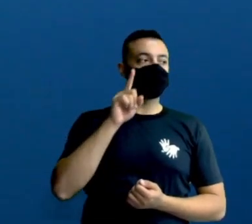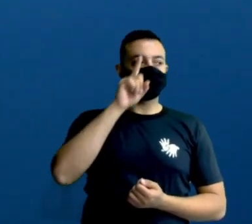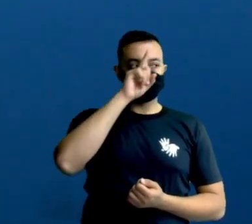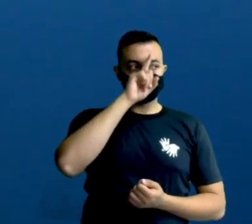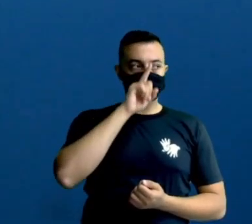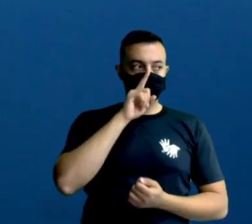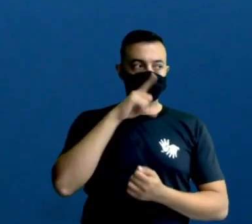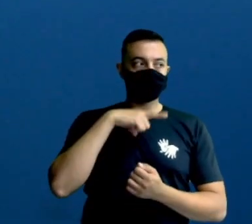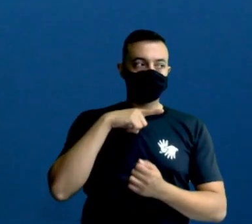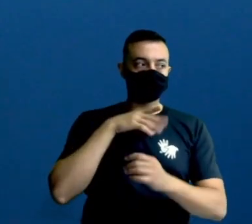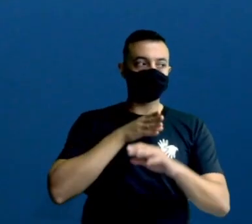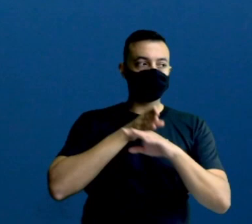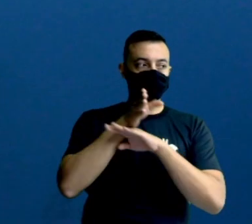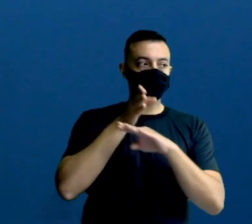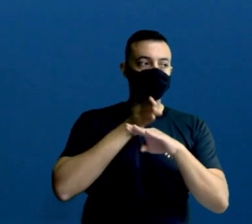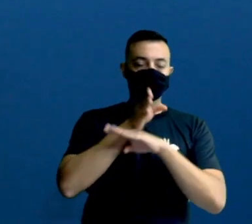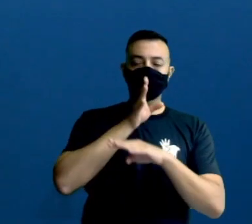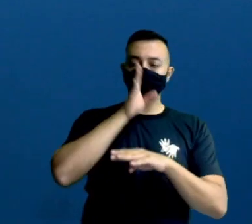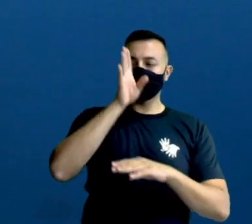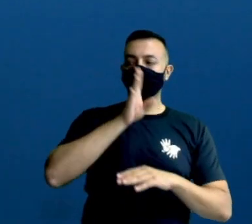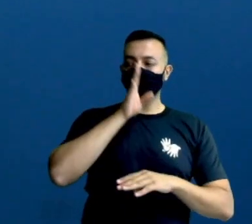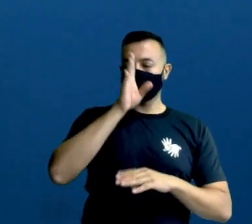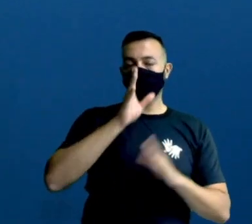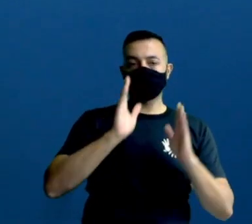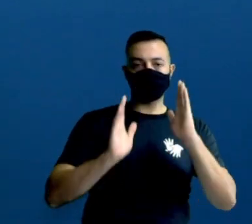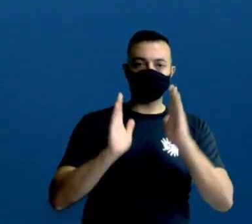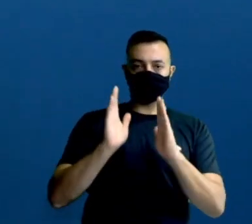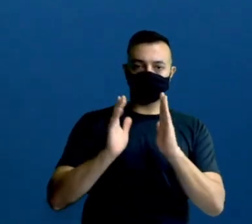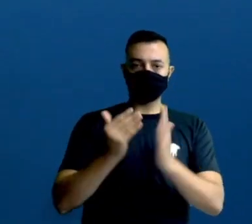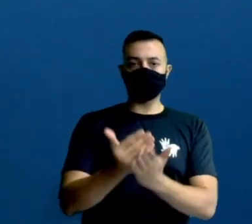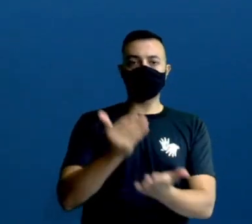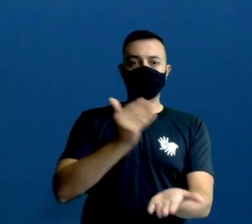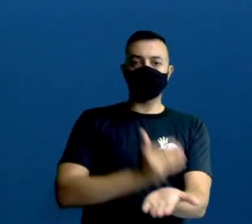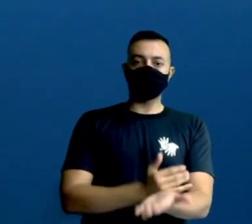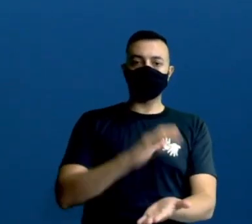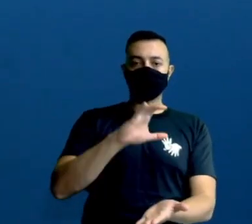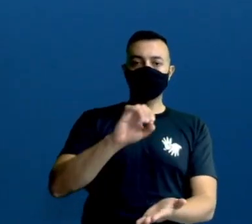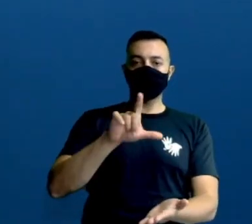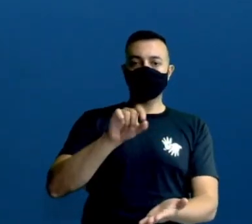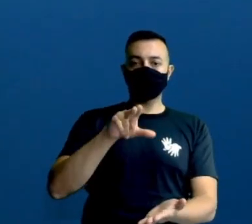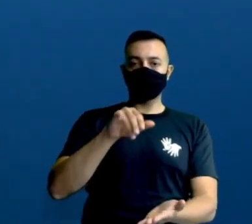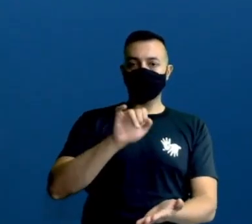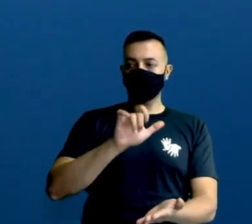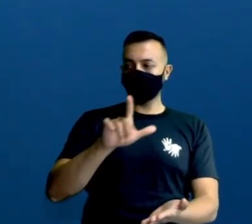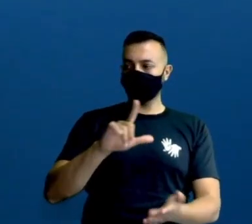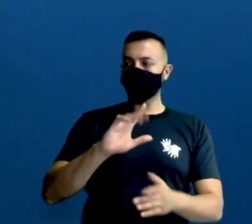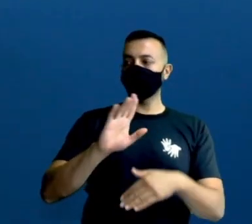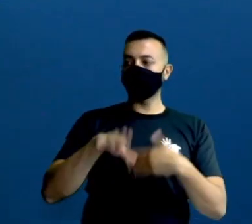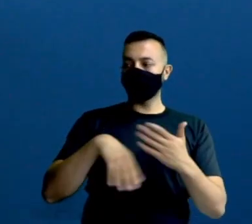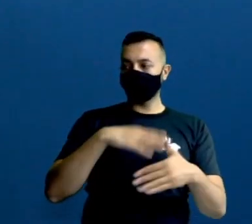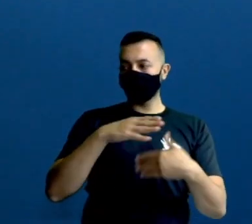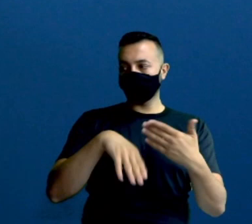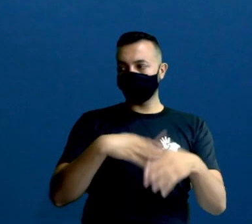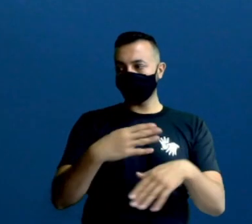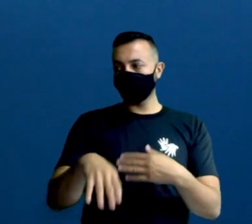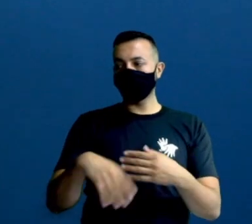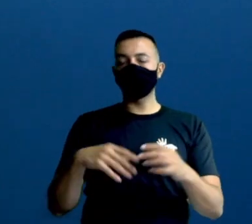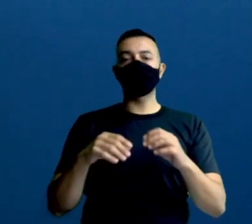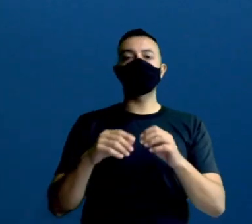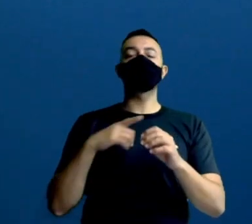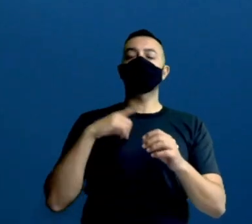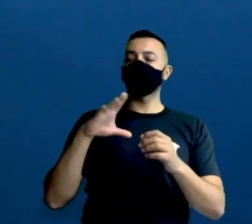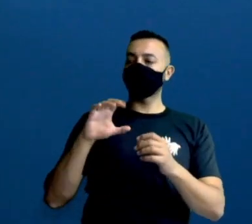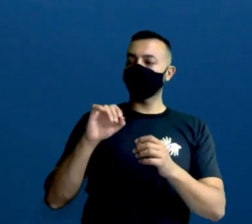parte que tinha sido invadida. A gente está aqui no período chamado pré-colonial. Depois a gente vai migrando aqui, ó, do período pré-colonial para o